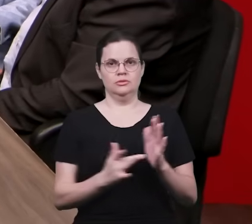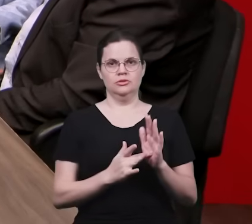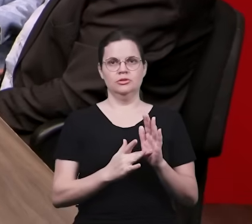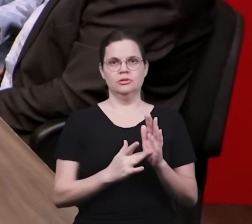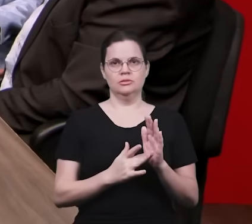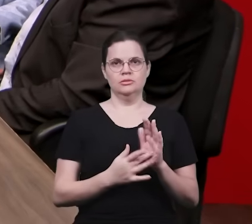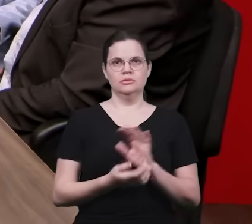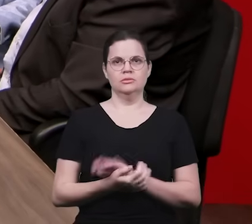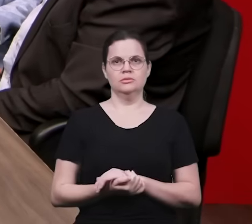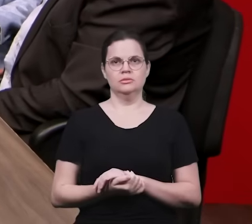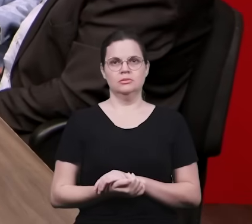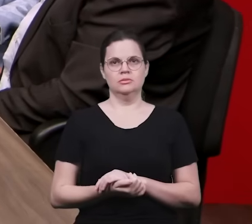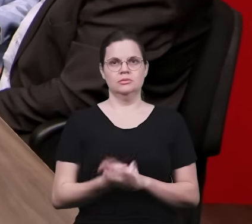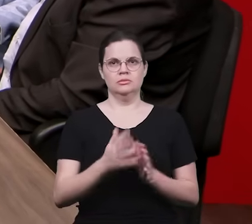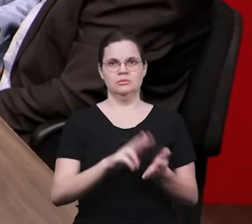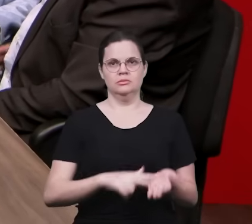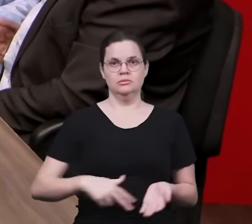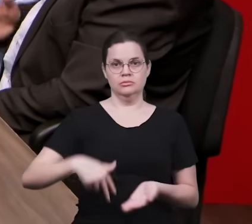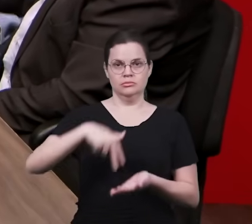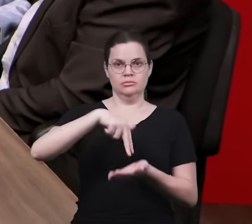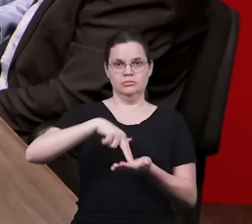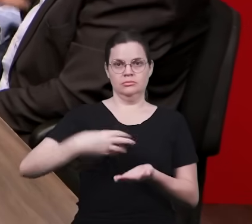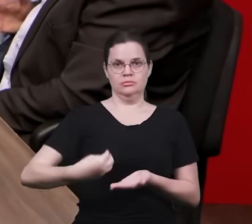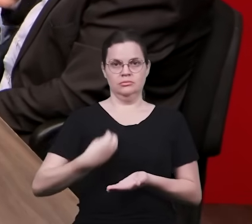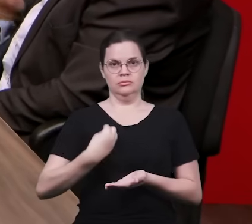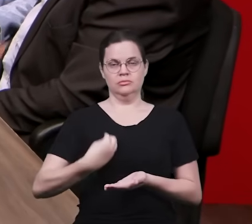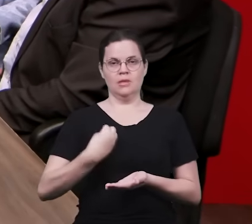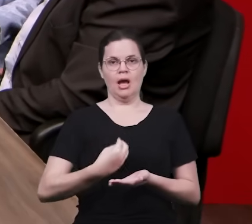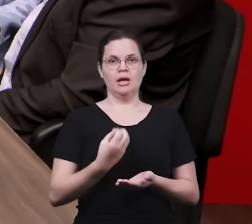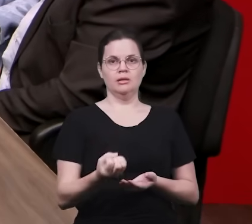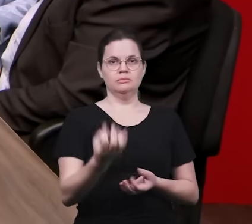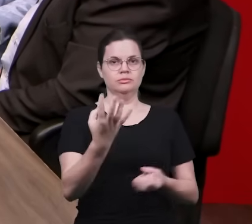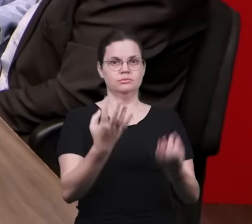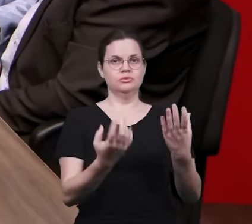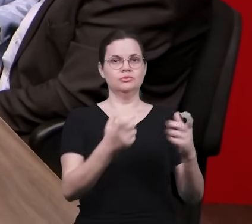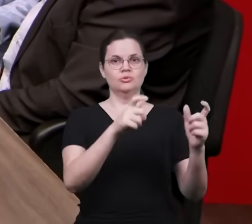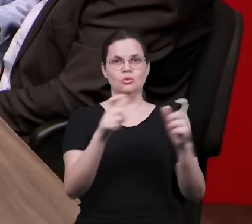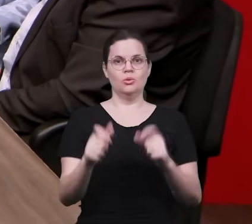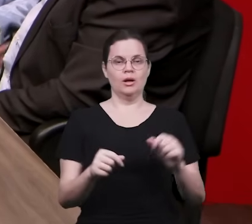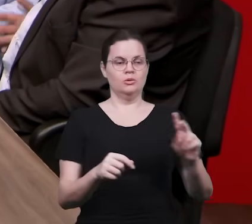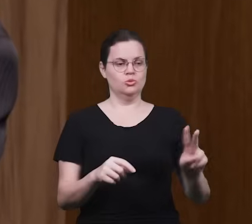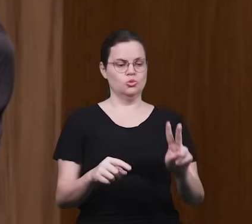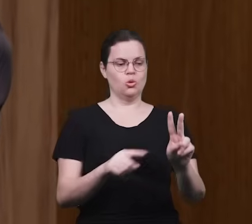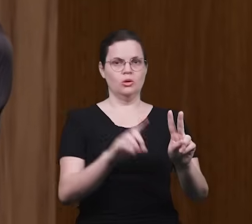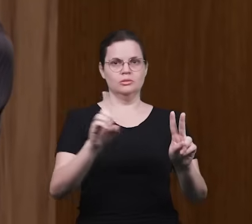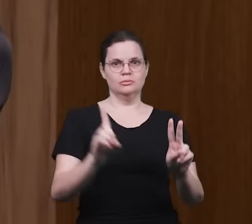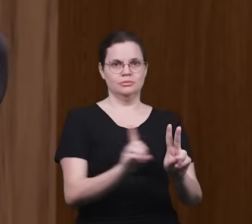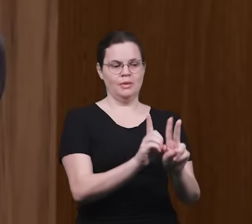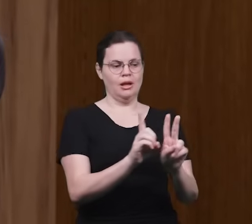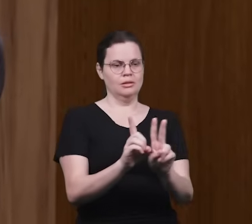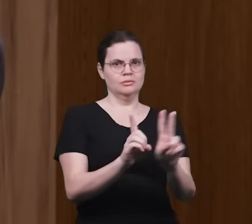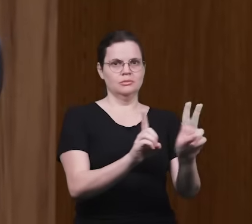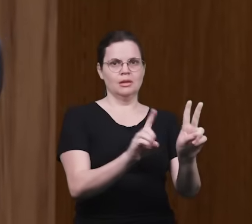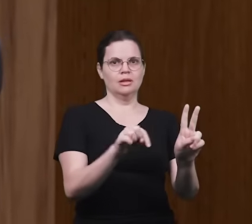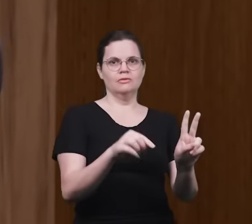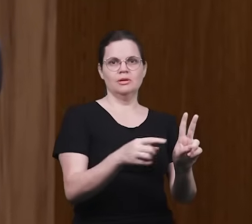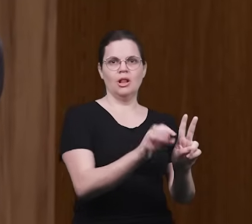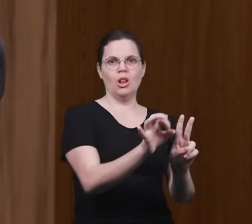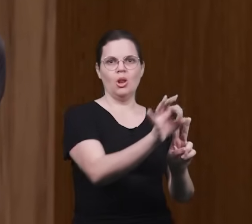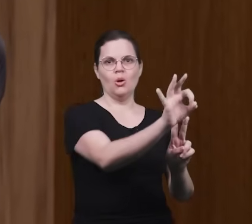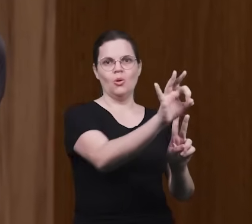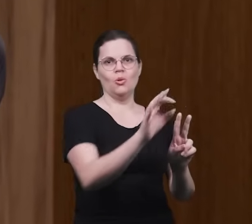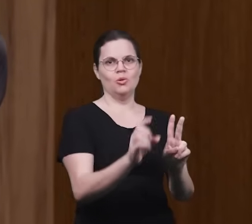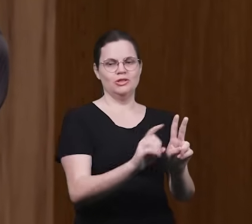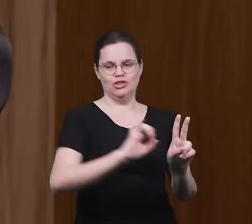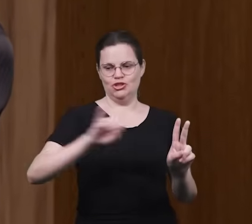foi ressurreto, né? E ele aparece em vários lugares. No caminho de Emaús, os discípulos estavam indo embora de Jerusalém,